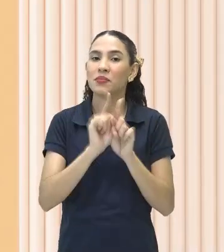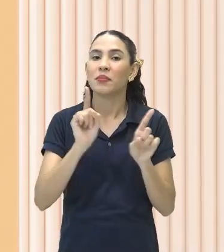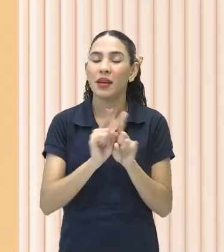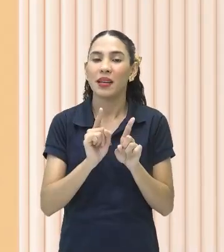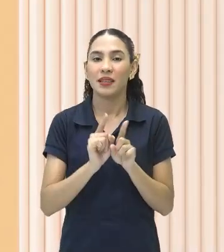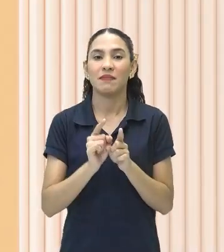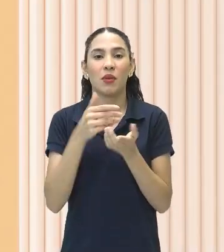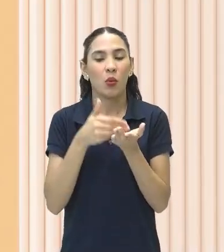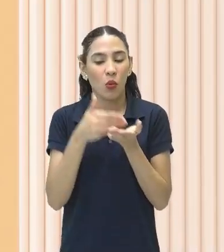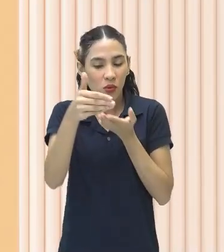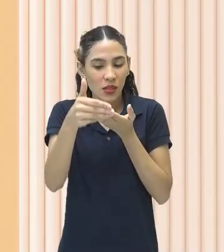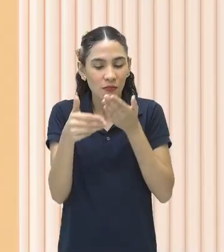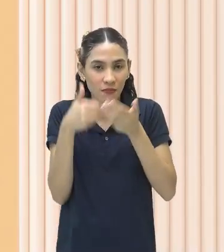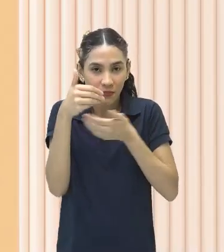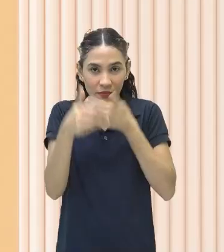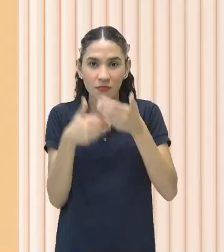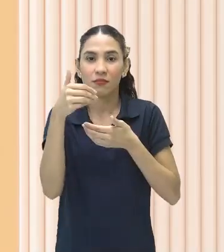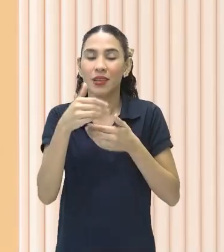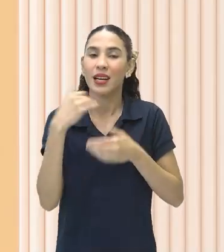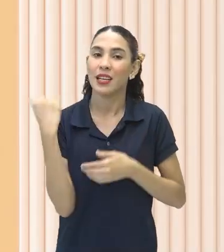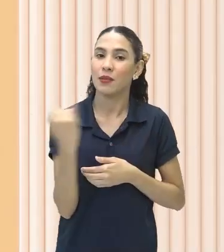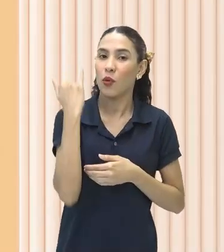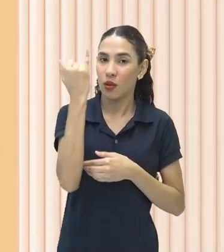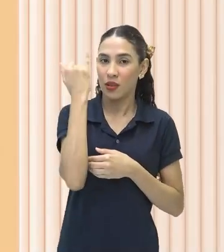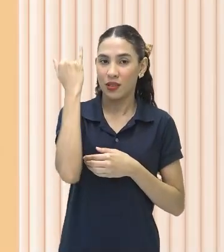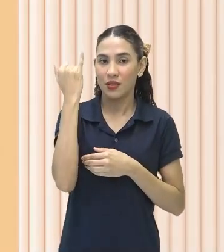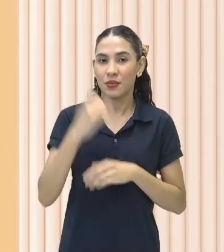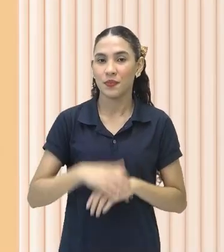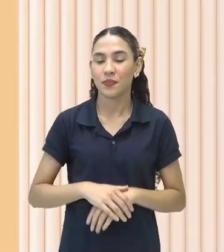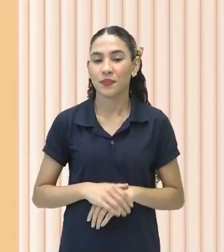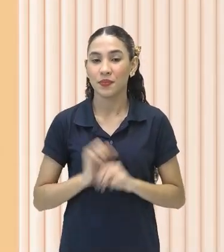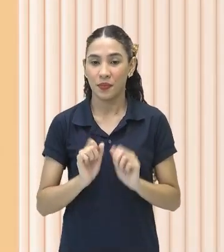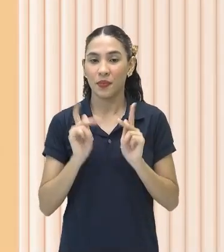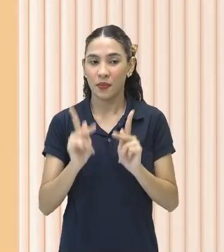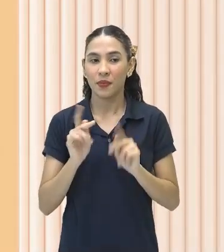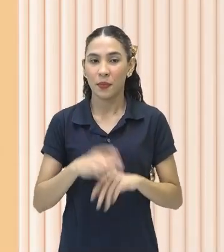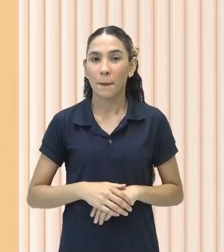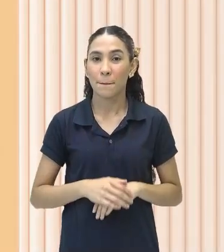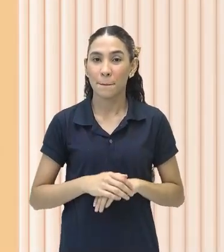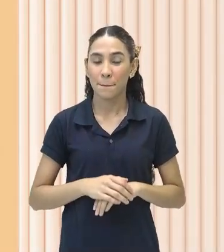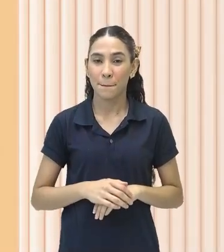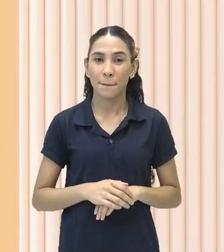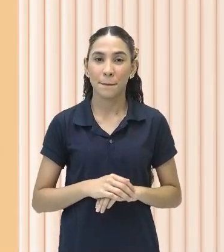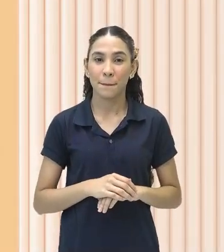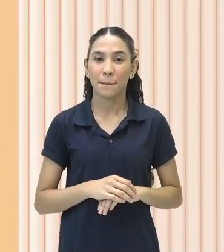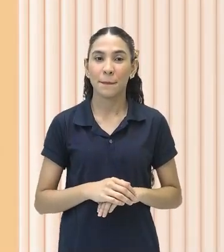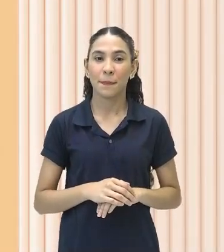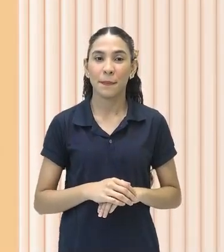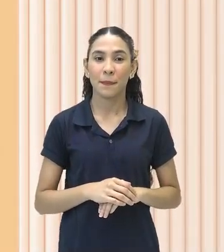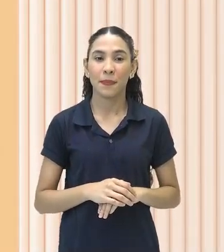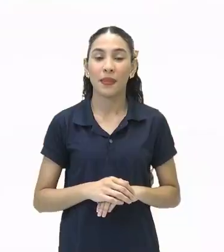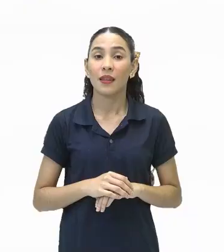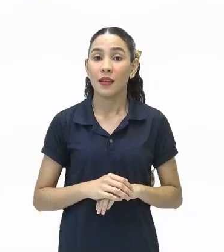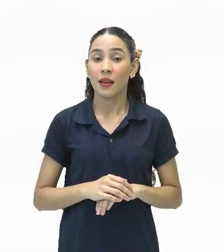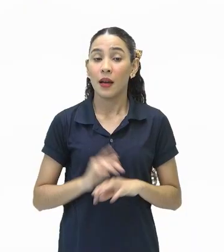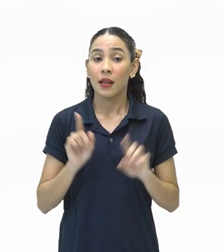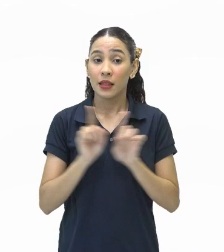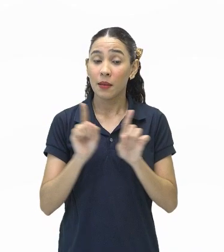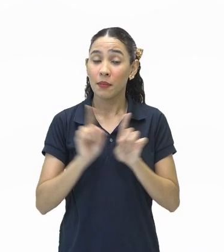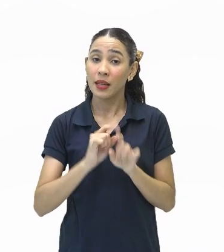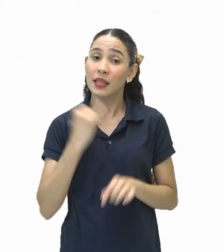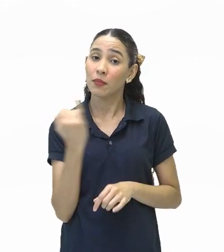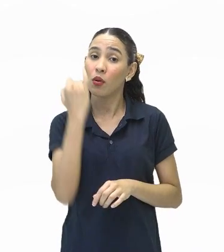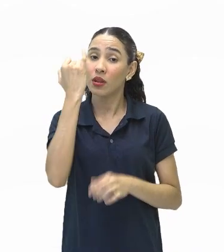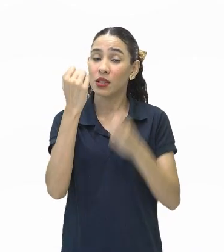né, dar alguns passos fundamentais para isso daí. Tá bom? Muito bem, olha só. Vale ressaltar